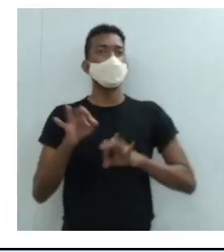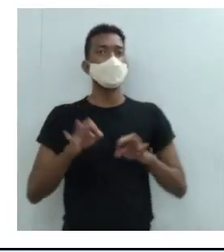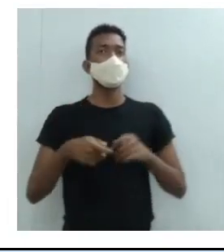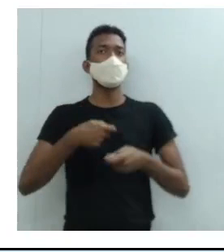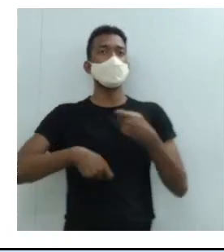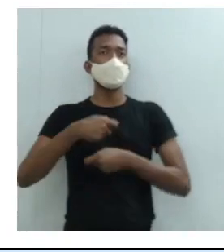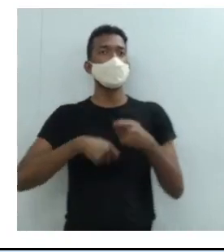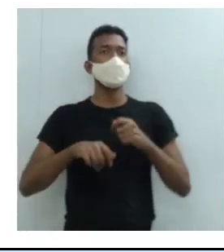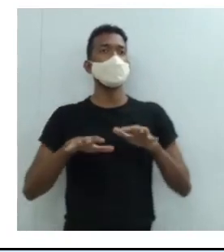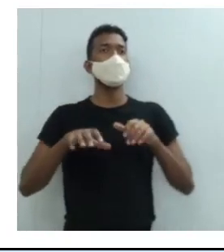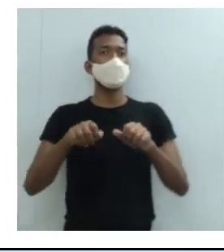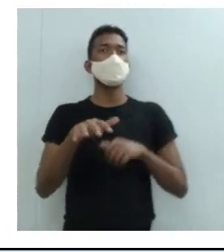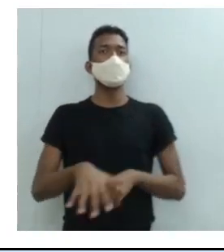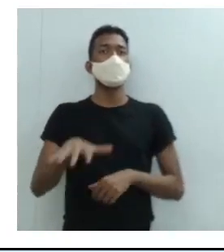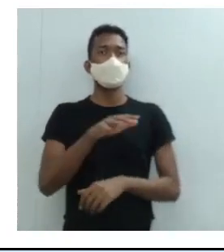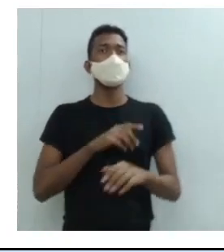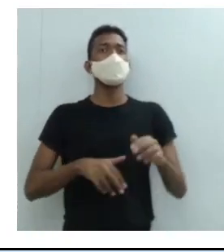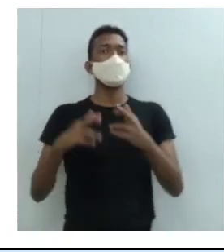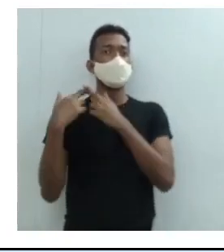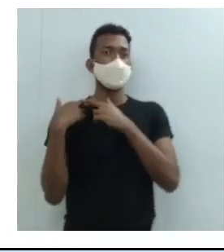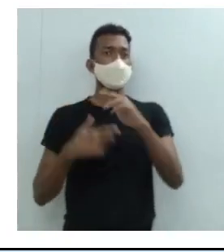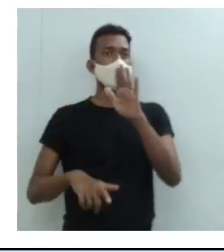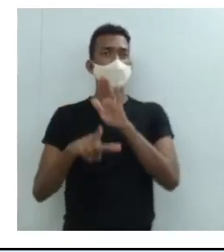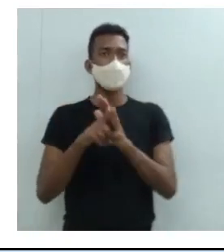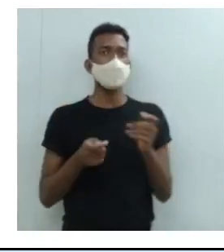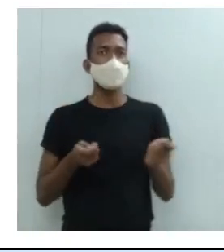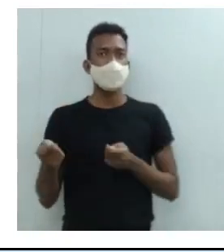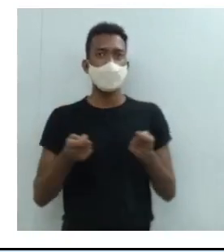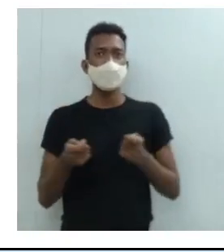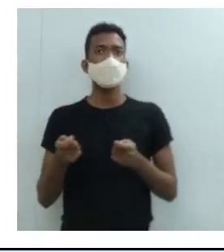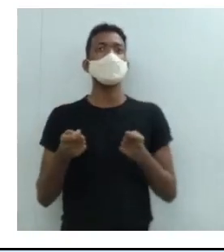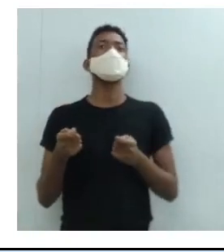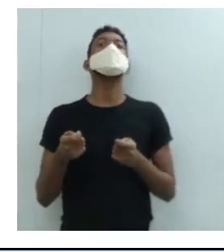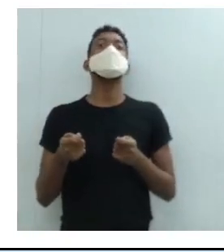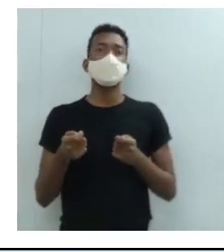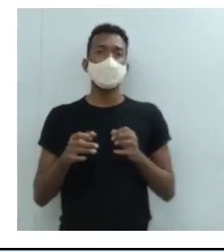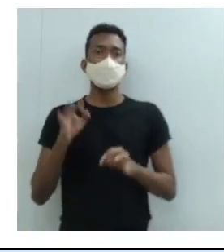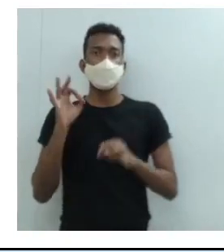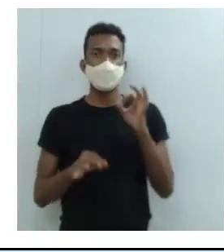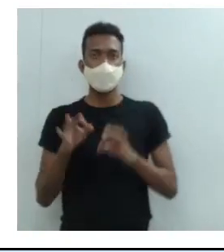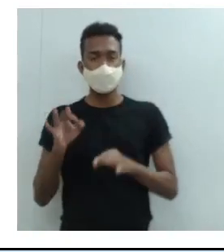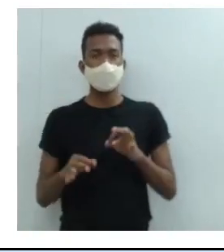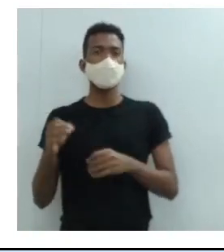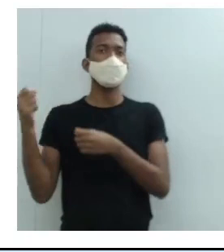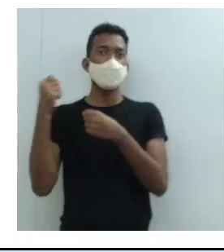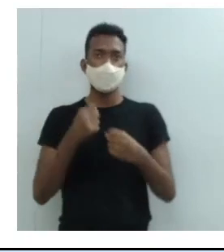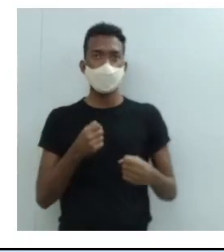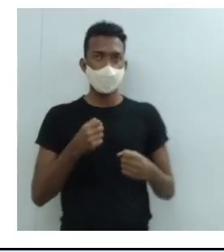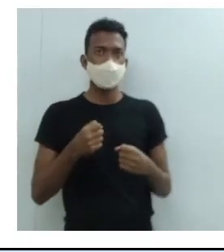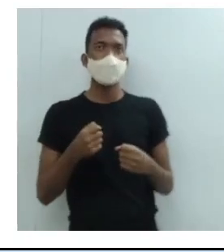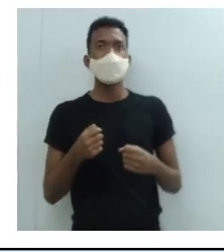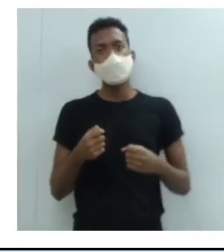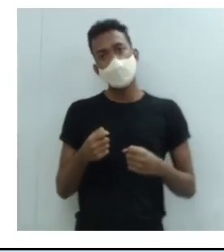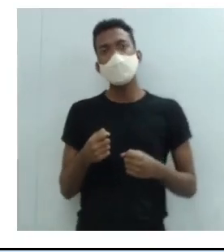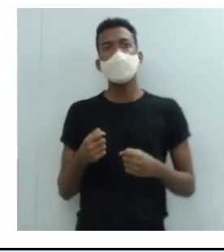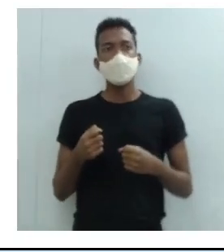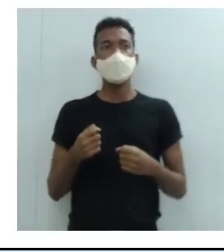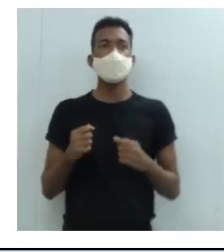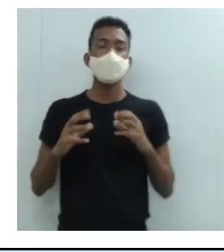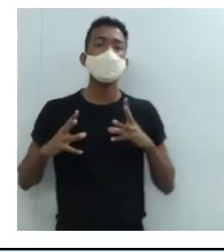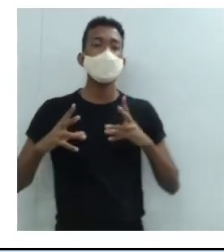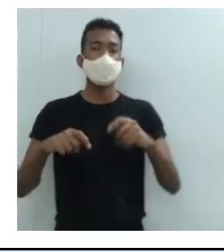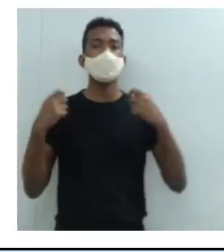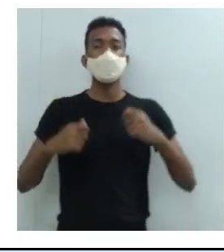pela aplicação das leis, controle da justiça, da força armada. Então, todos